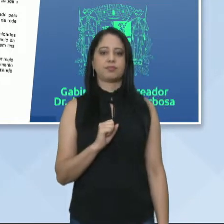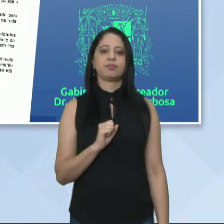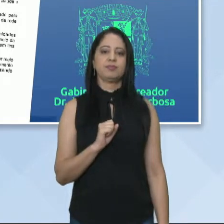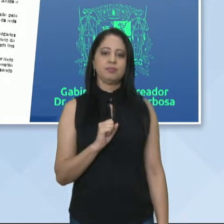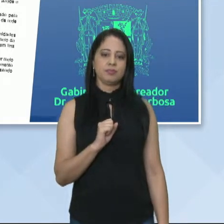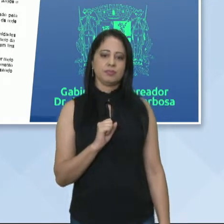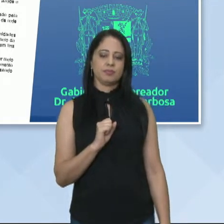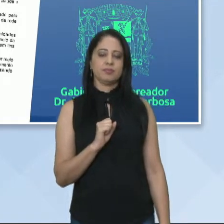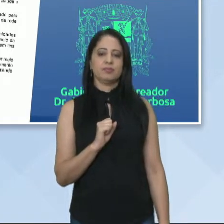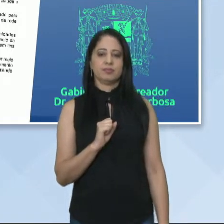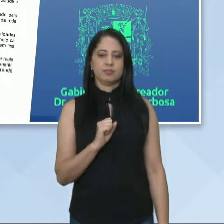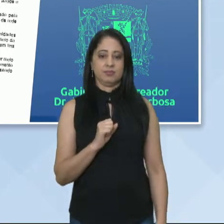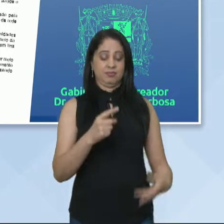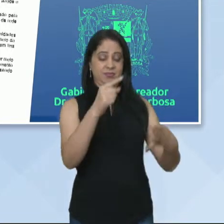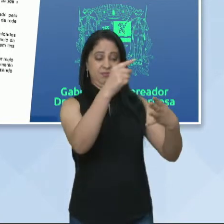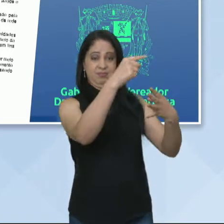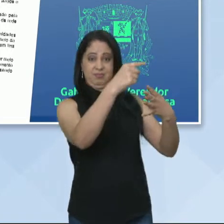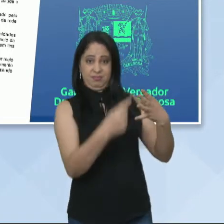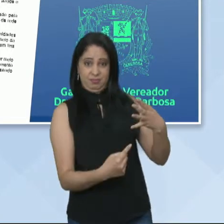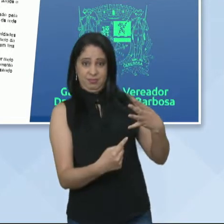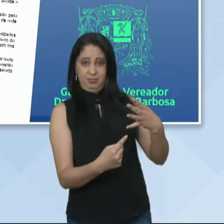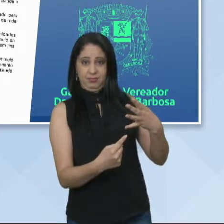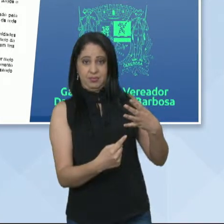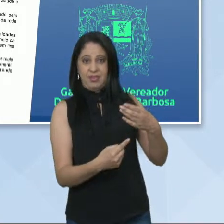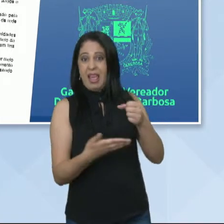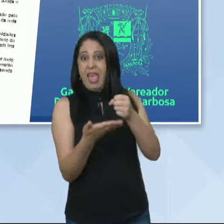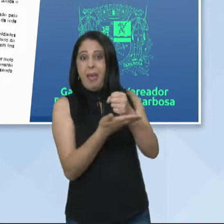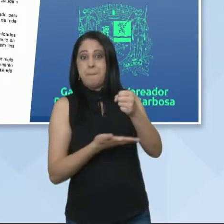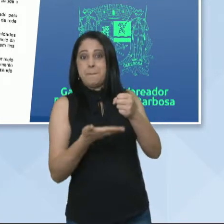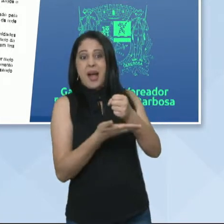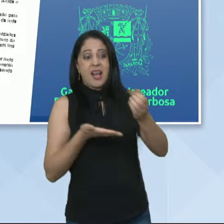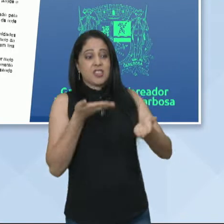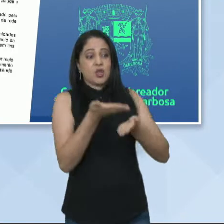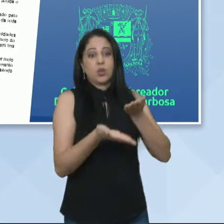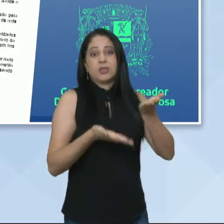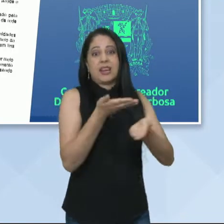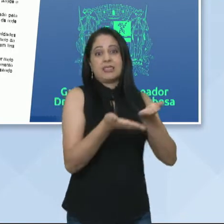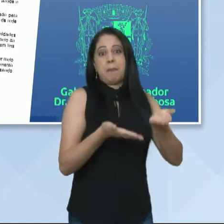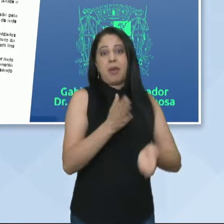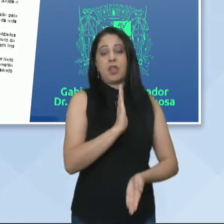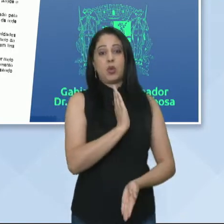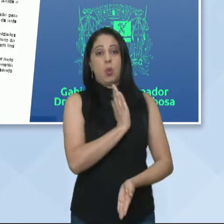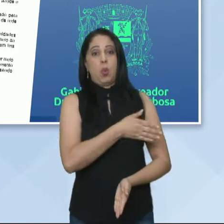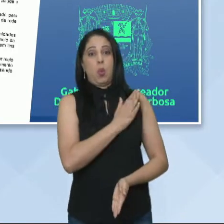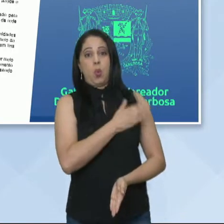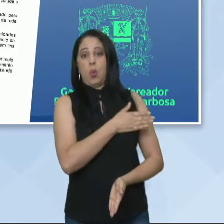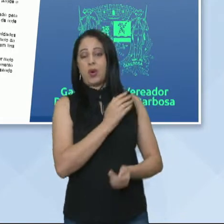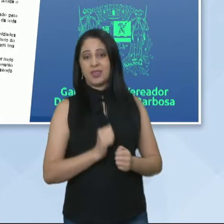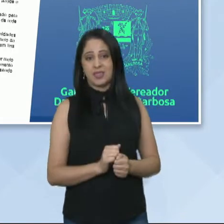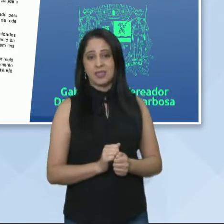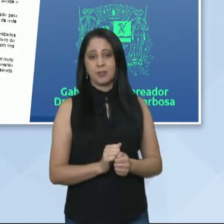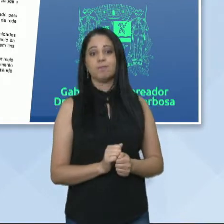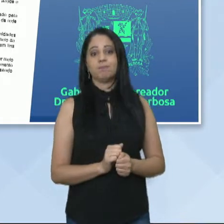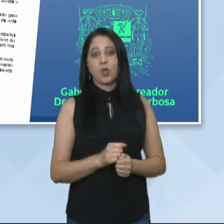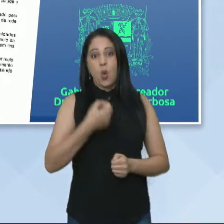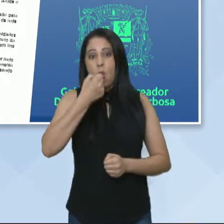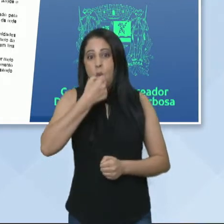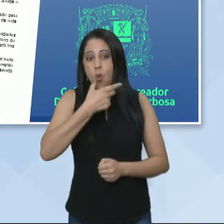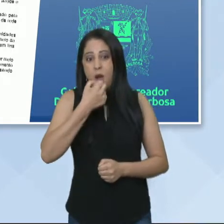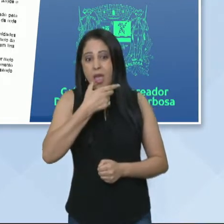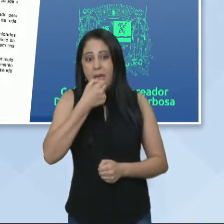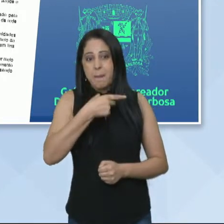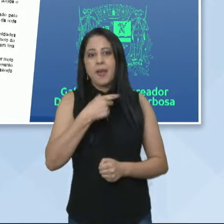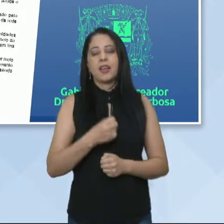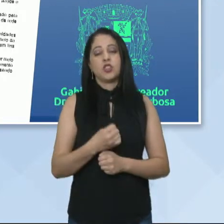e Aldactone, que são a base do tratamento de um paciente com insuficiência cardíaca, seria extremamente